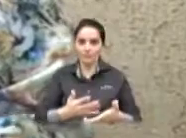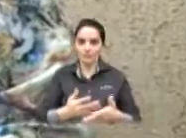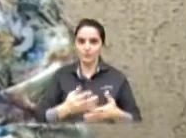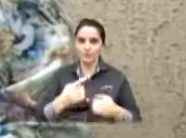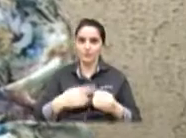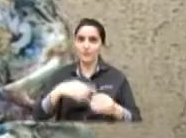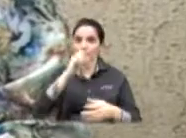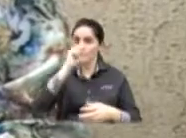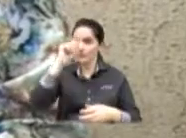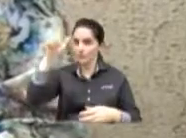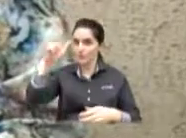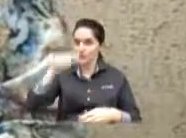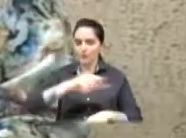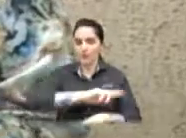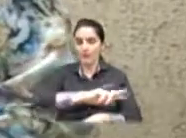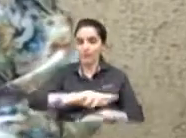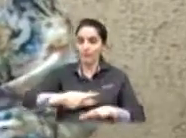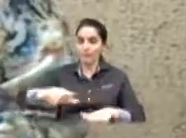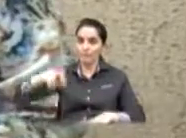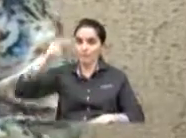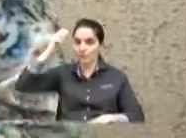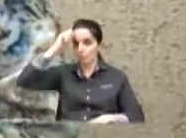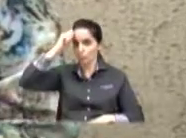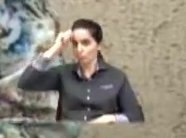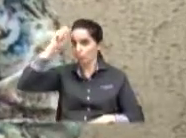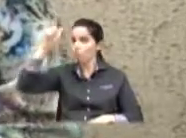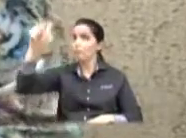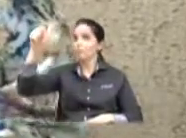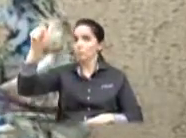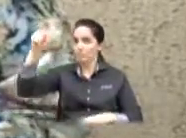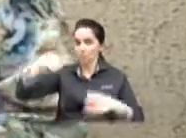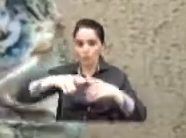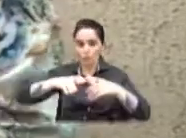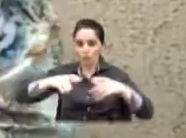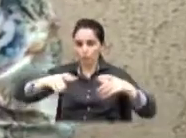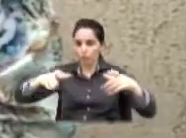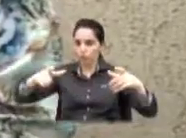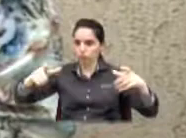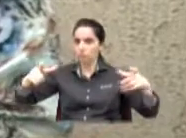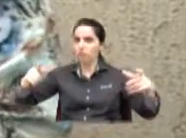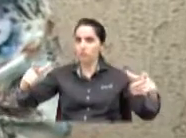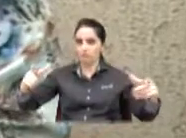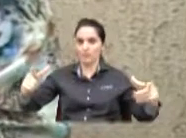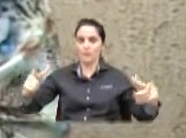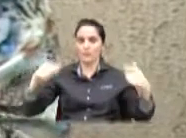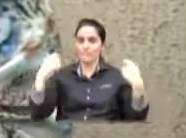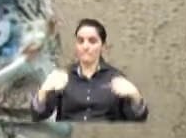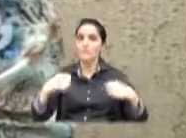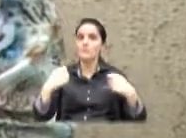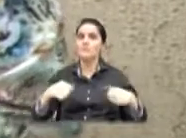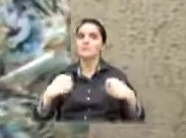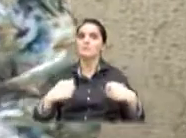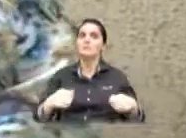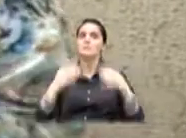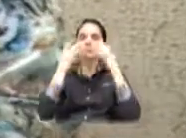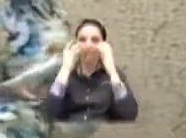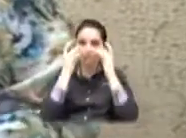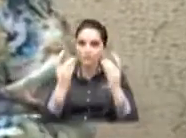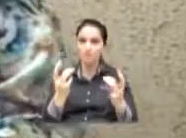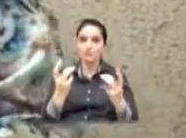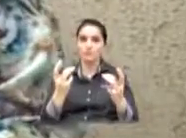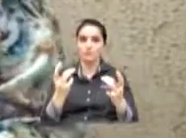multicultural o resto vai ser cada vez mais então nós temos que estar preparados para viver com